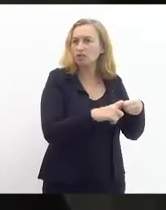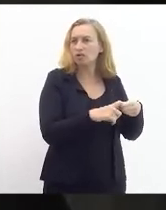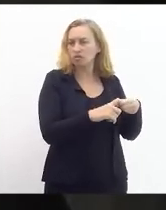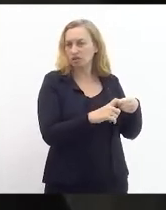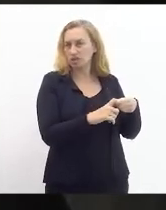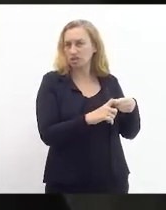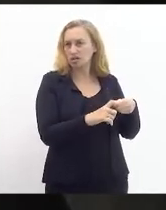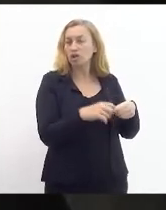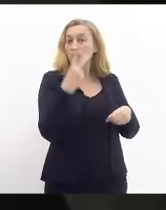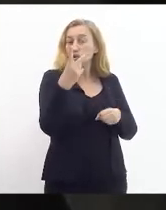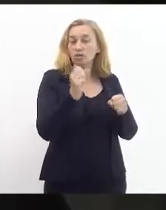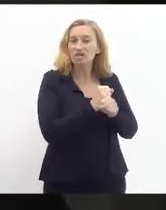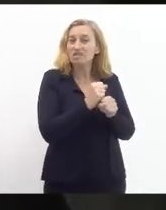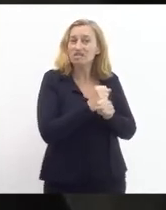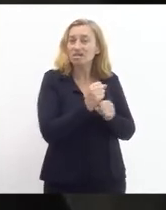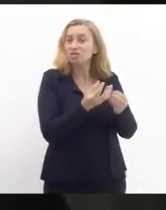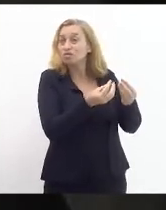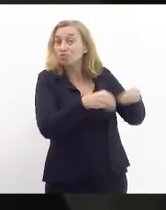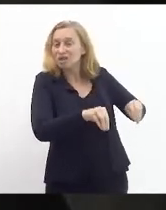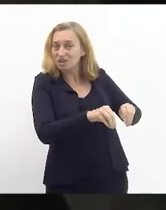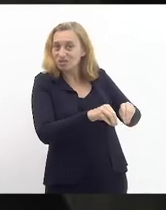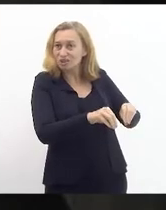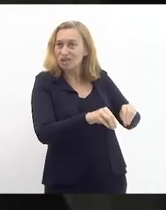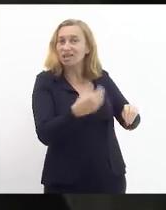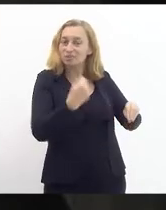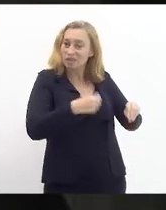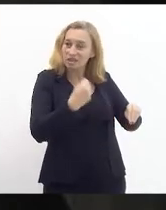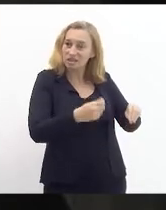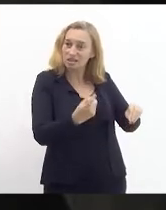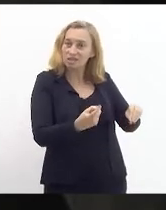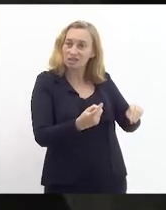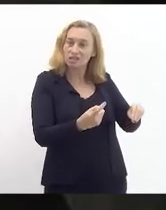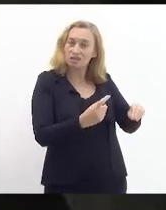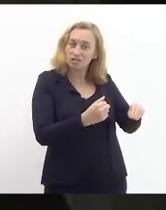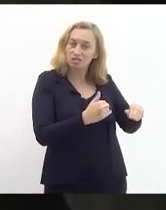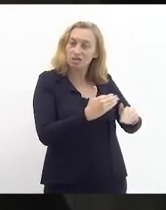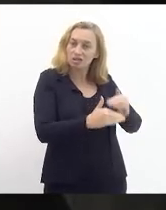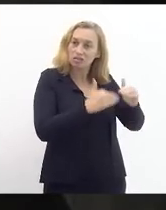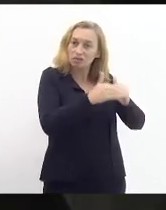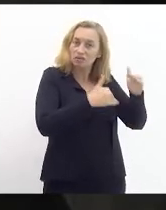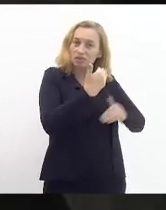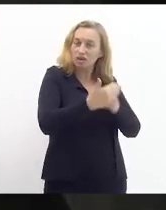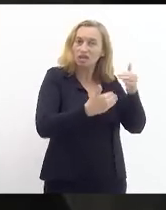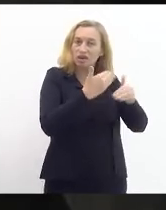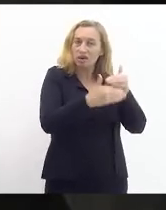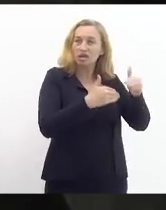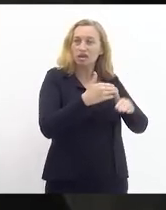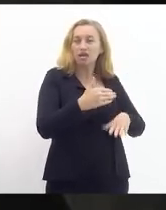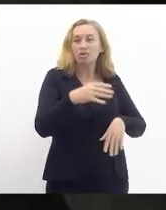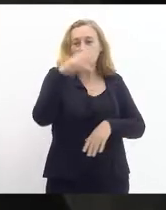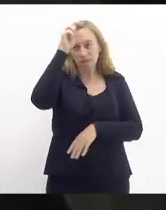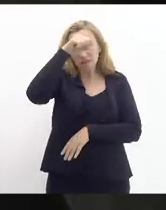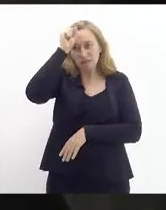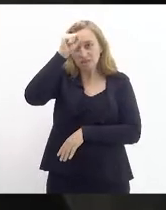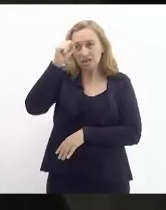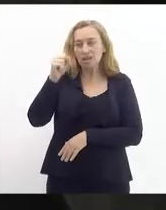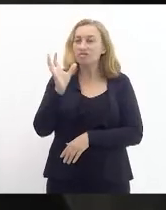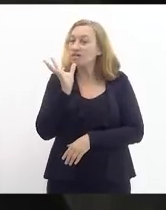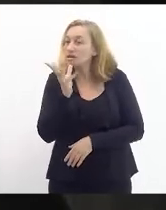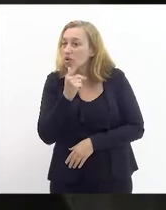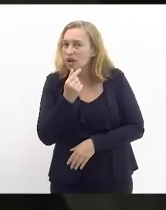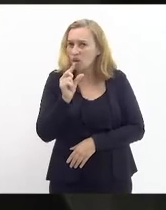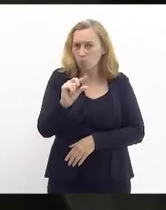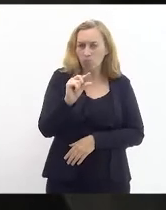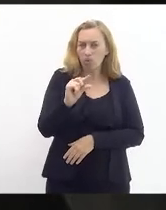dois anos a serem recuperados gradualmente e as consequências disso vão durar um certo tempo